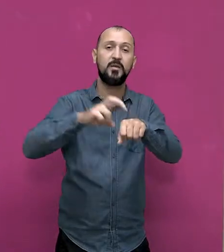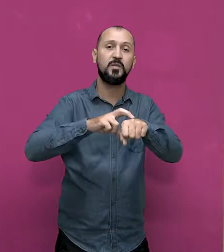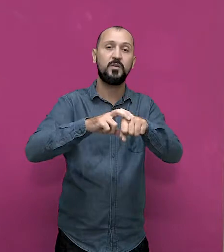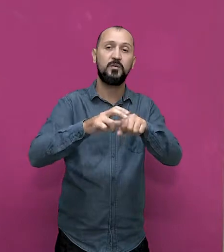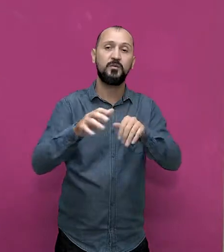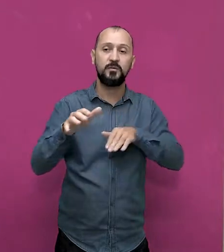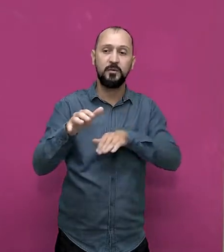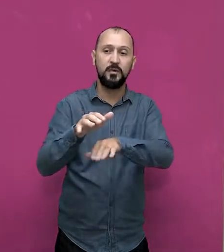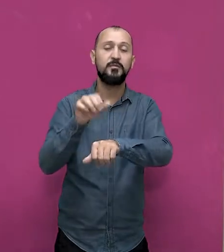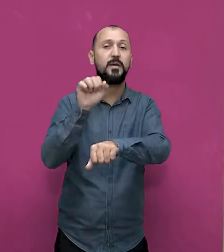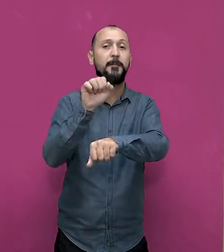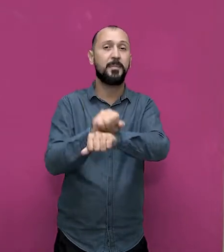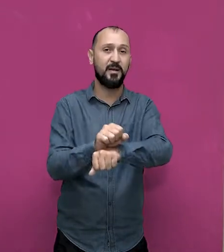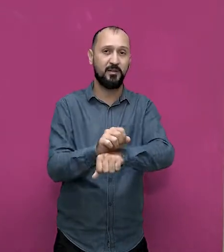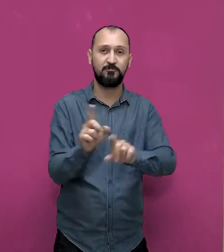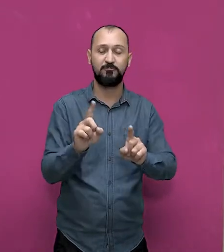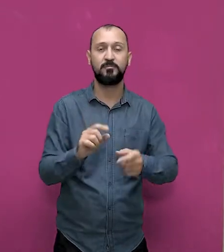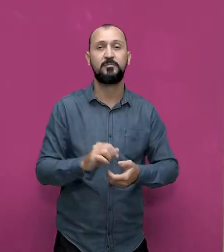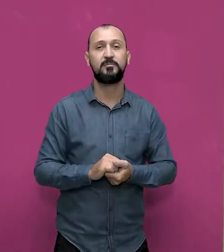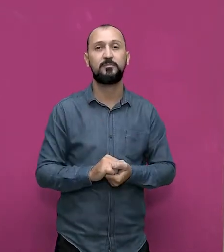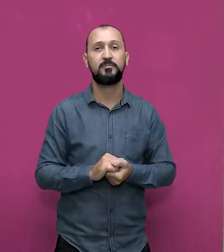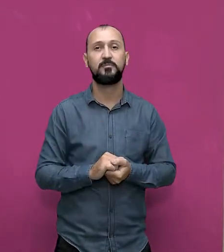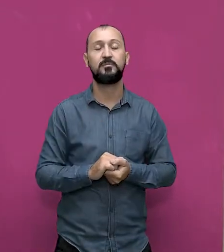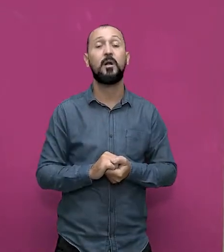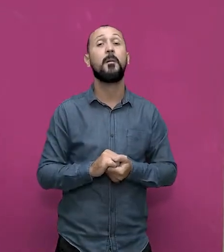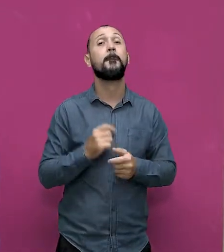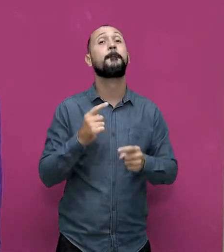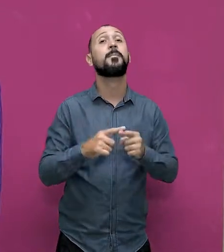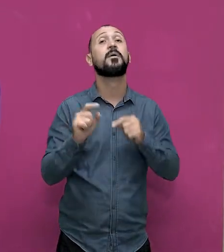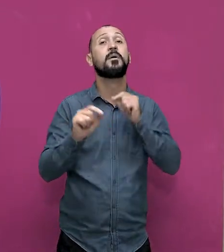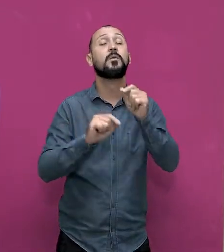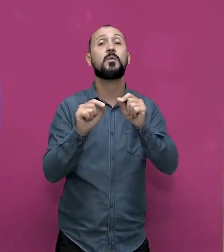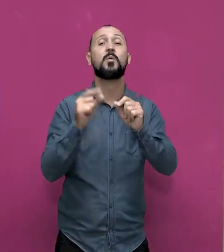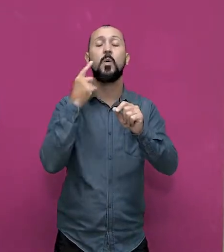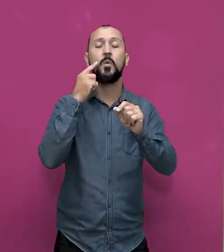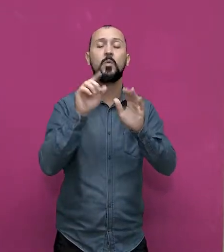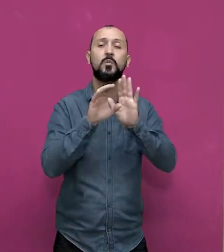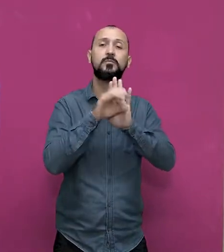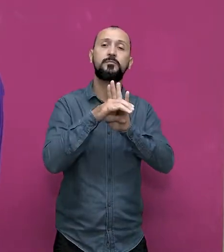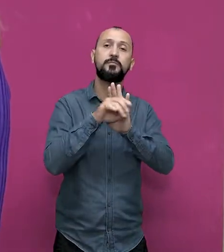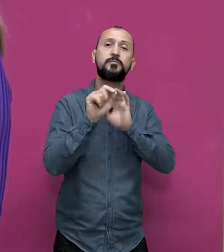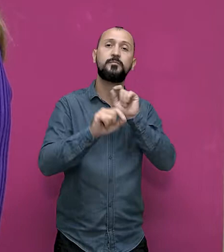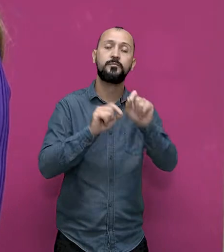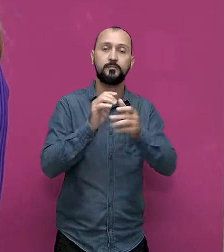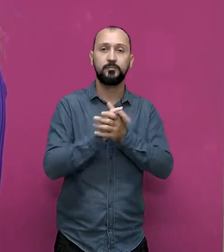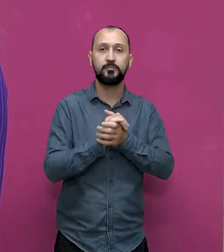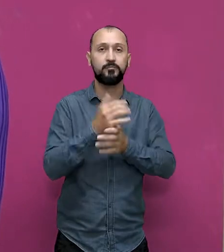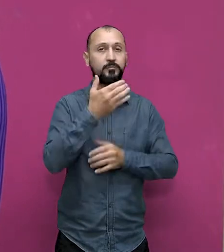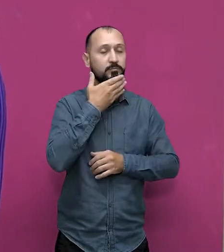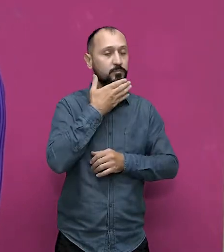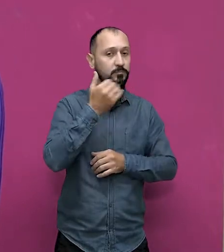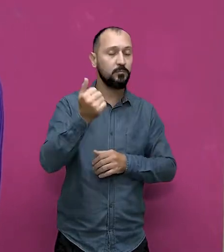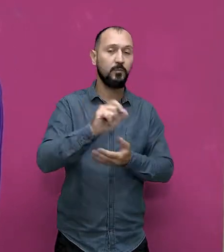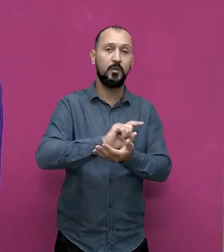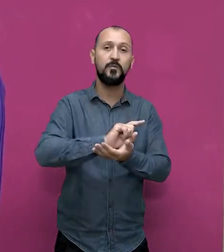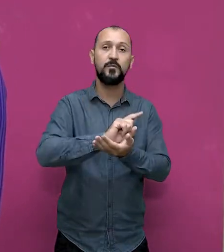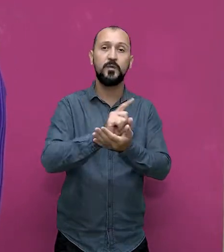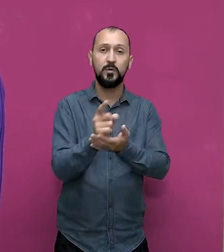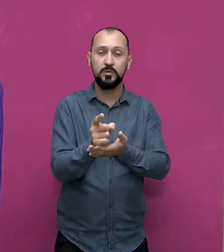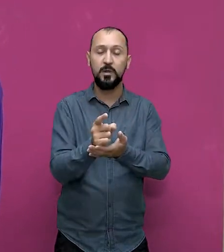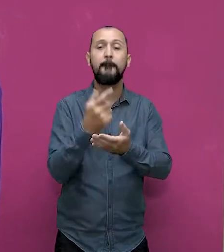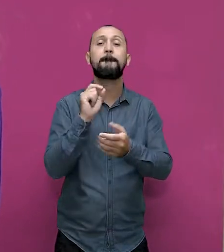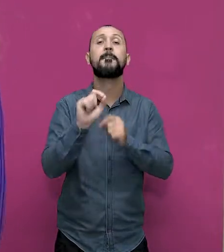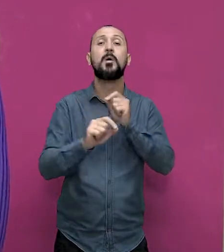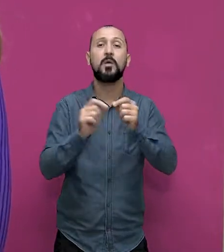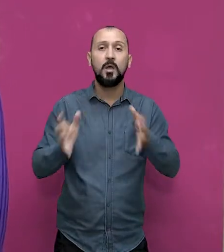permitir que o verde e o ônibus não parem no semáforo. Tudo isso por quê? Qual que é o conceito disso tudo? É a gente melhorar a